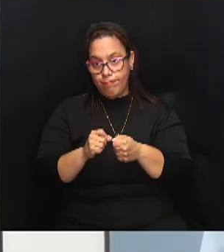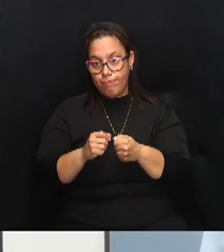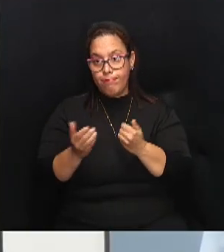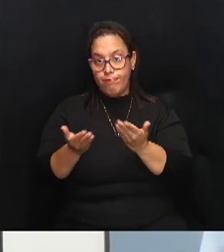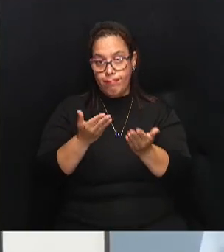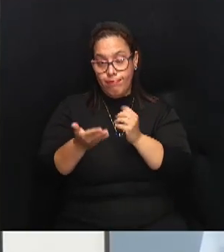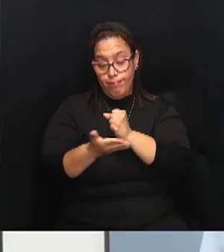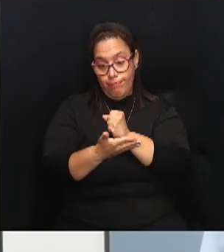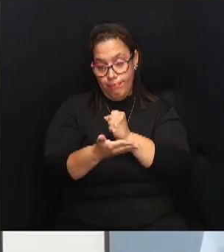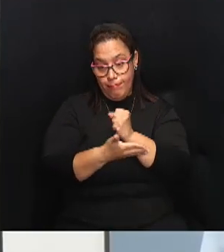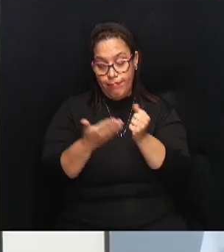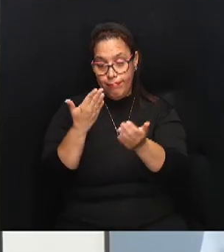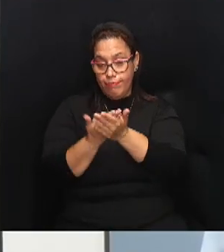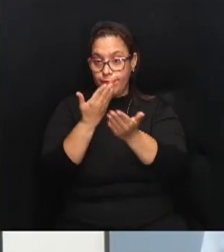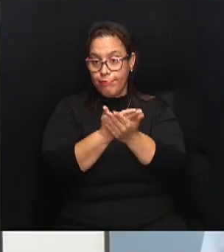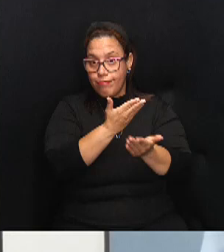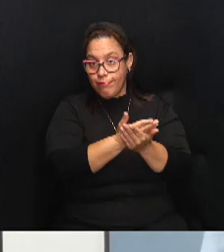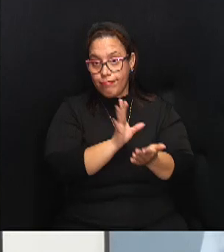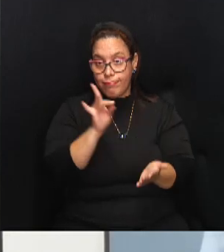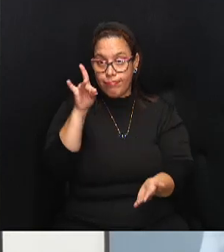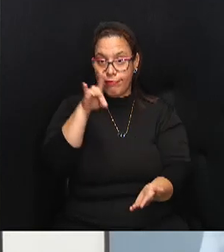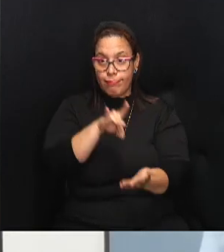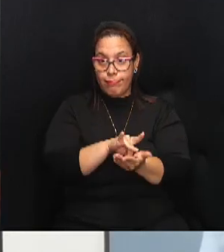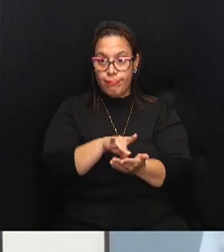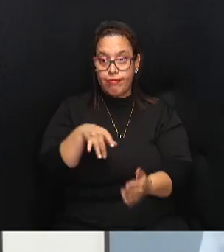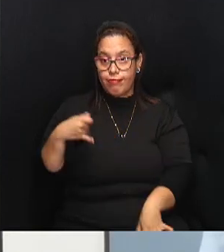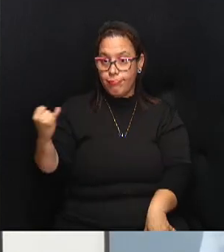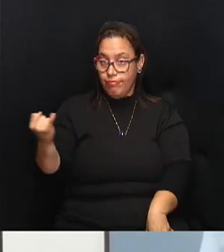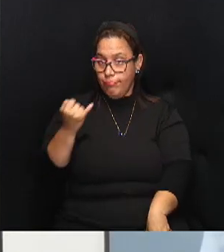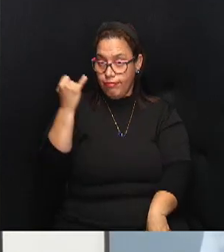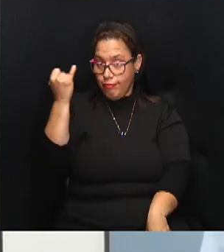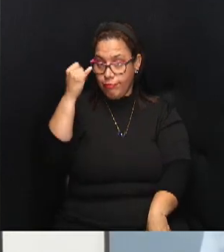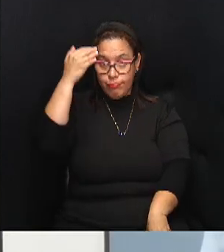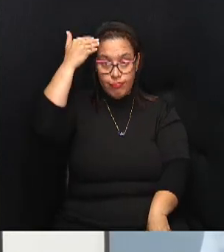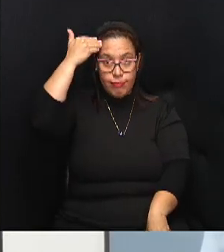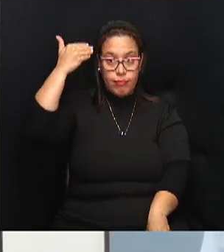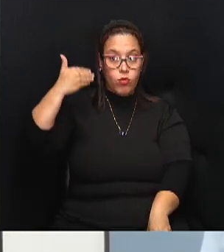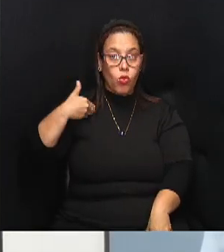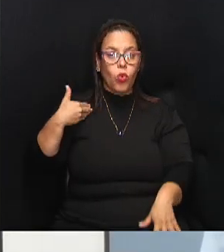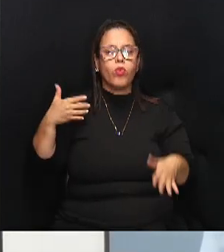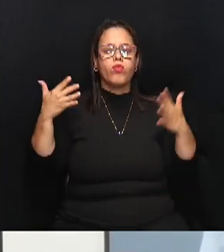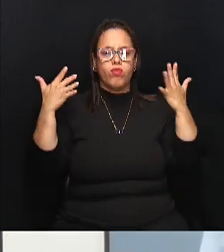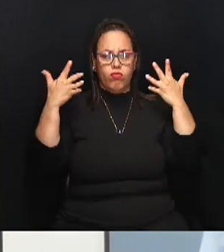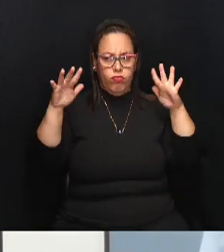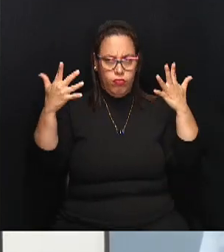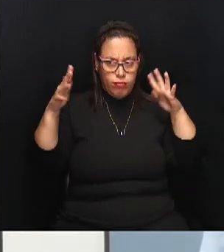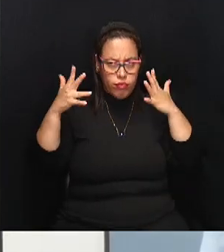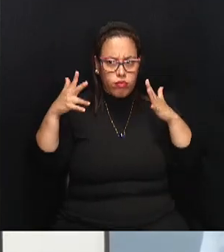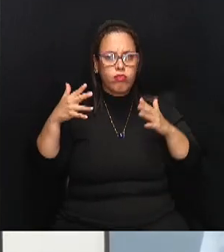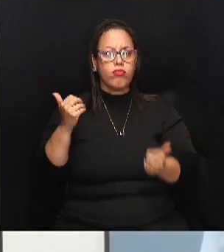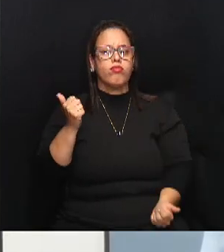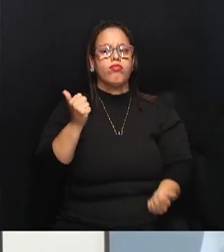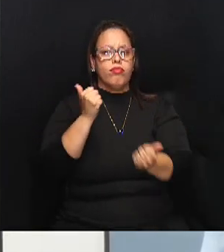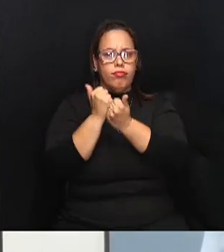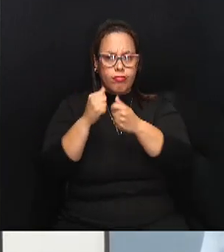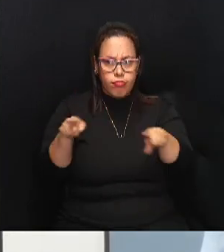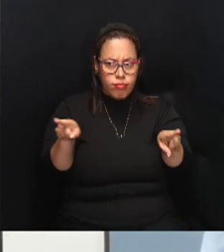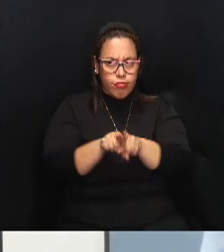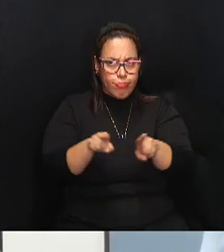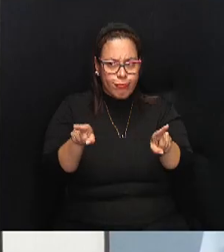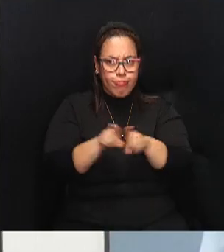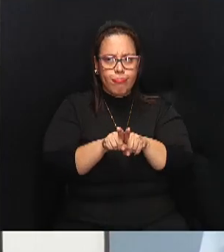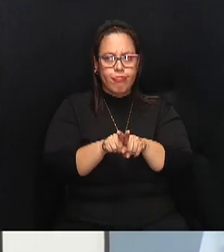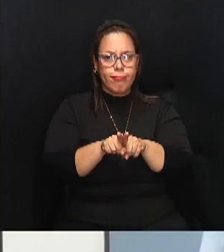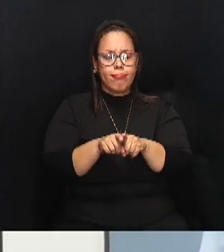em estudos. Então é relevante, a vereadora Débora está de parabéns, tem o nosso apoio também, tá? Porque eu